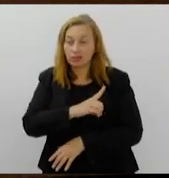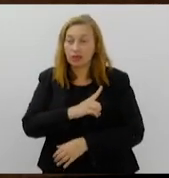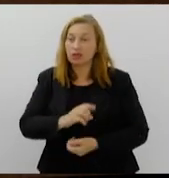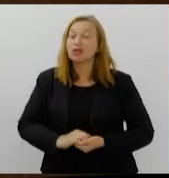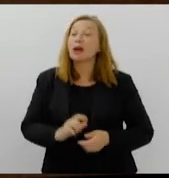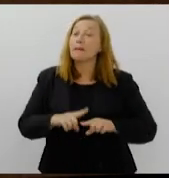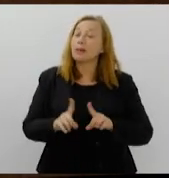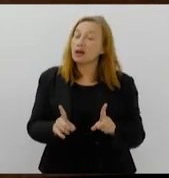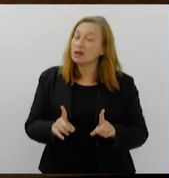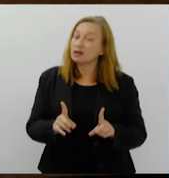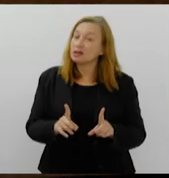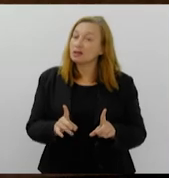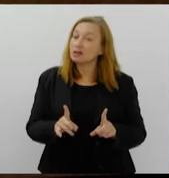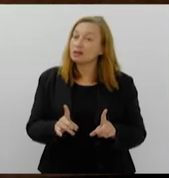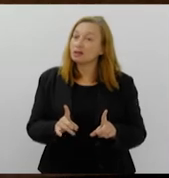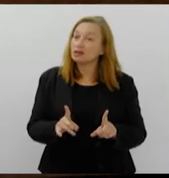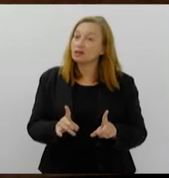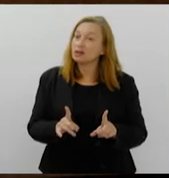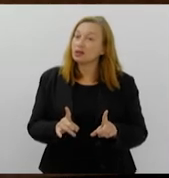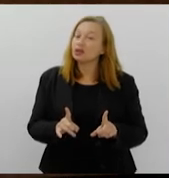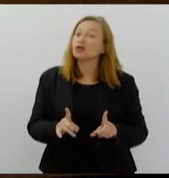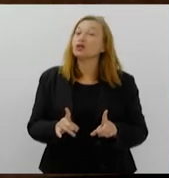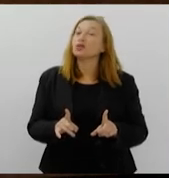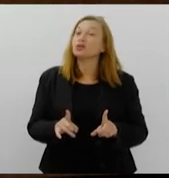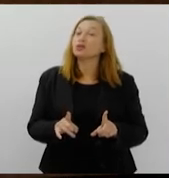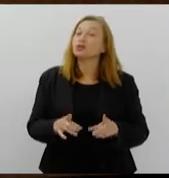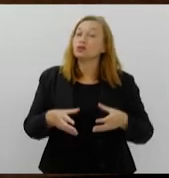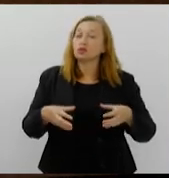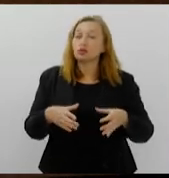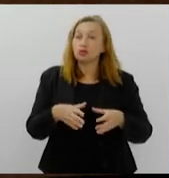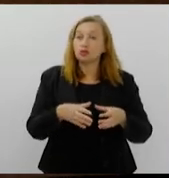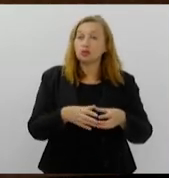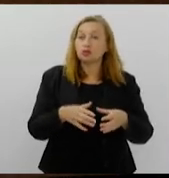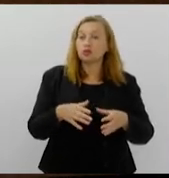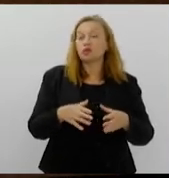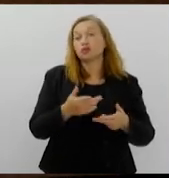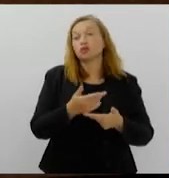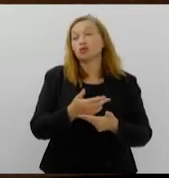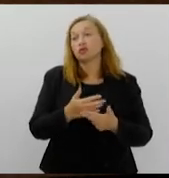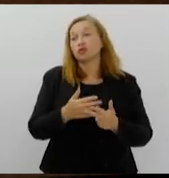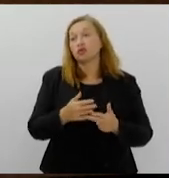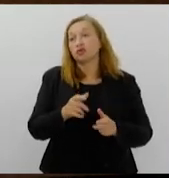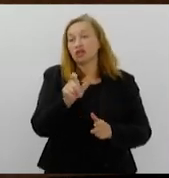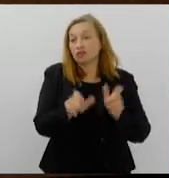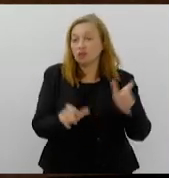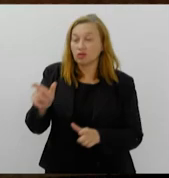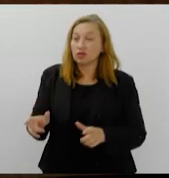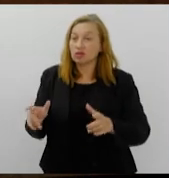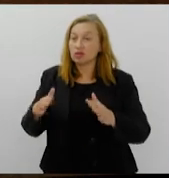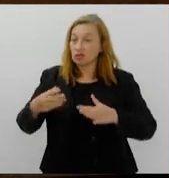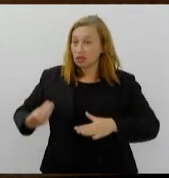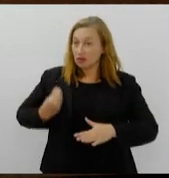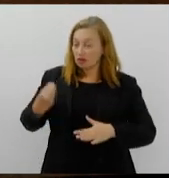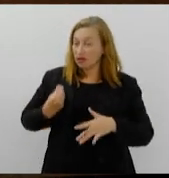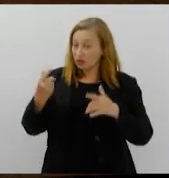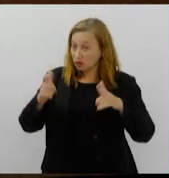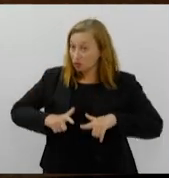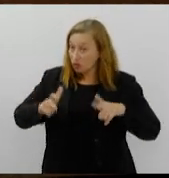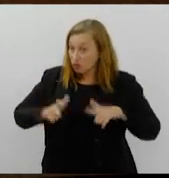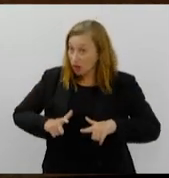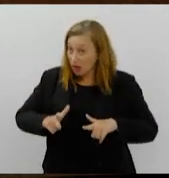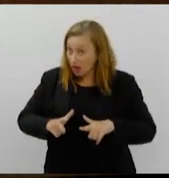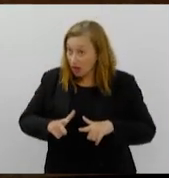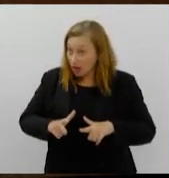que os moradores de diversas regiões do Estado do Rio de Janeiro, nós estamos